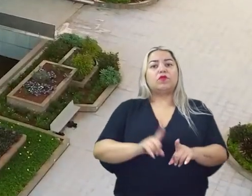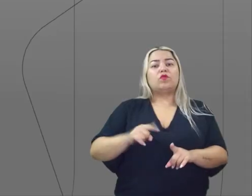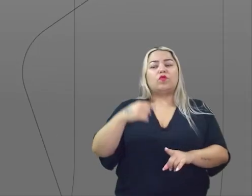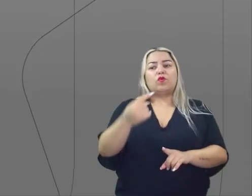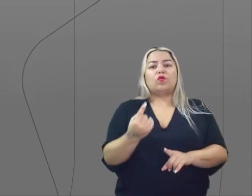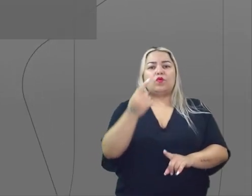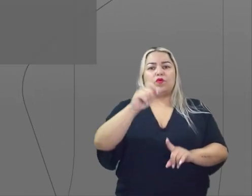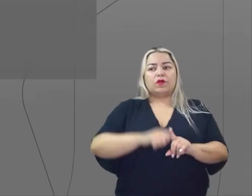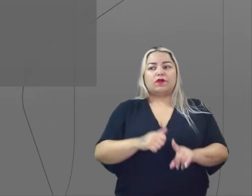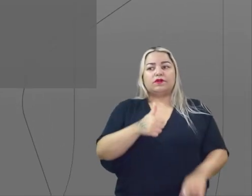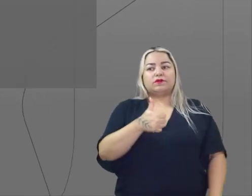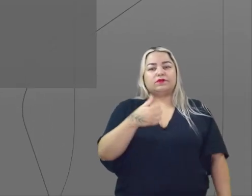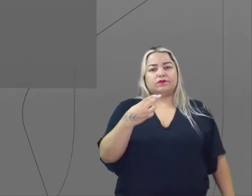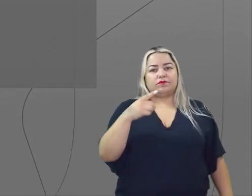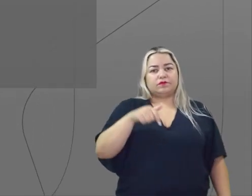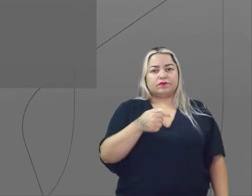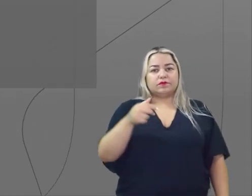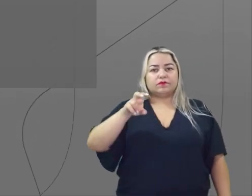Selic. Após passar um ano em